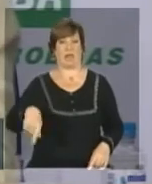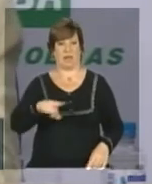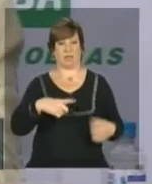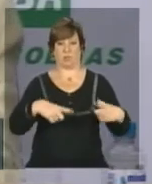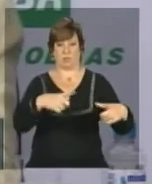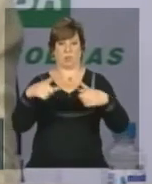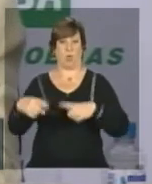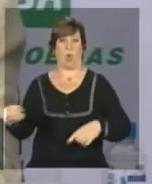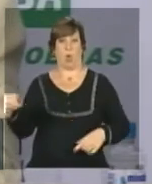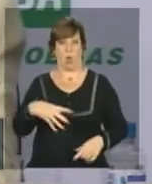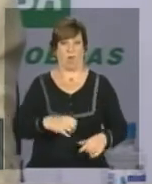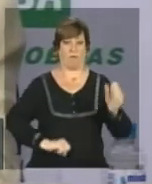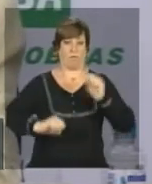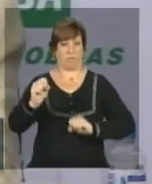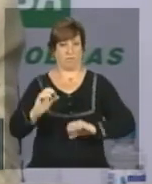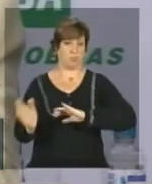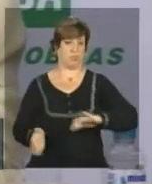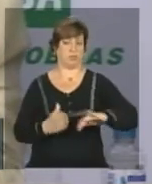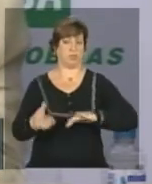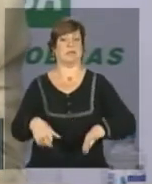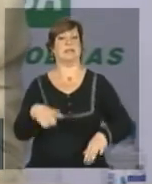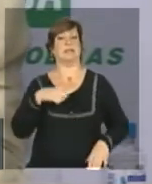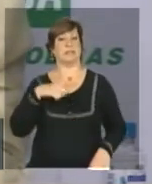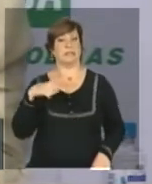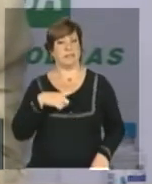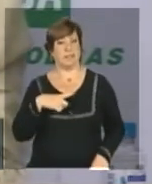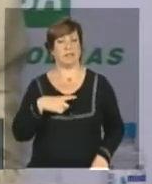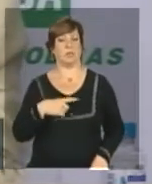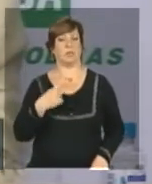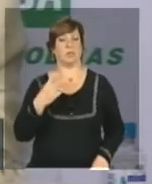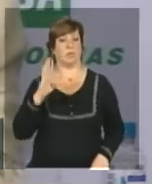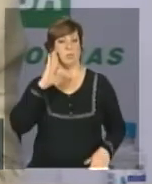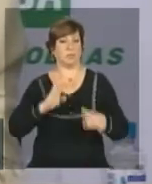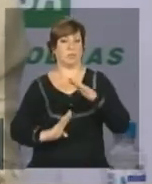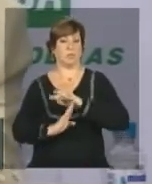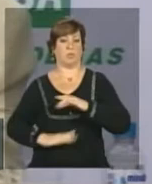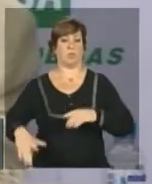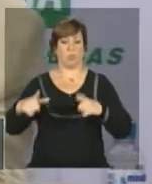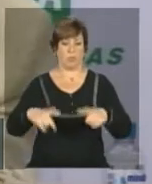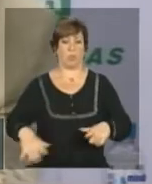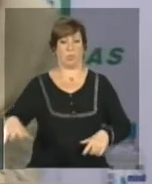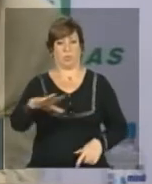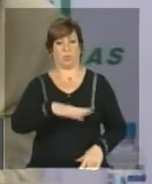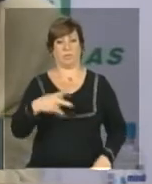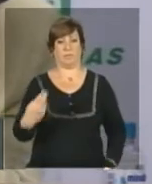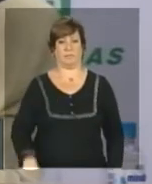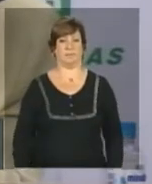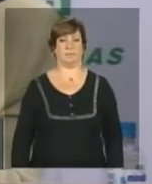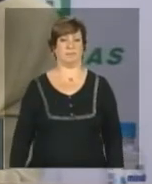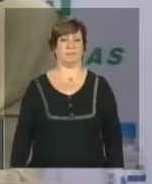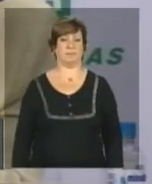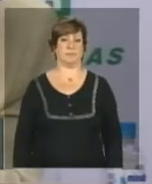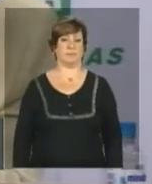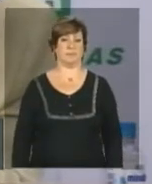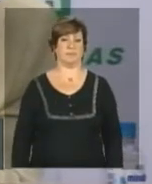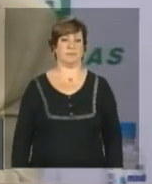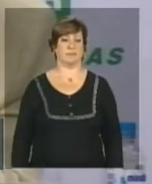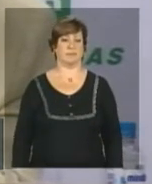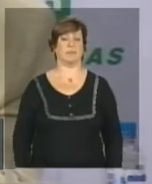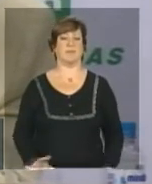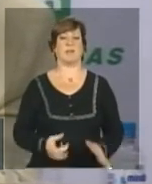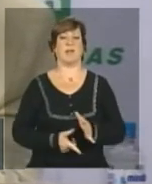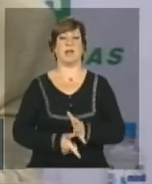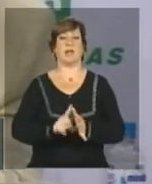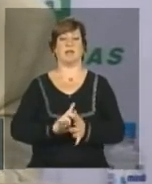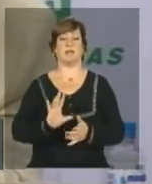unidades novas de produção tenham um determinado nível de conteúdo local. Antes de passar para a Sabrina, combinamos